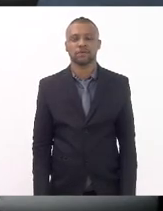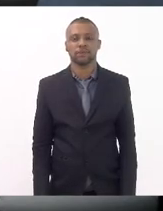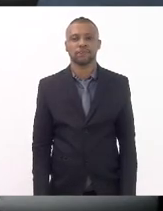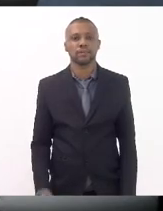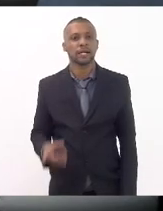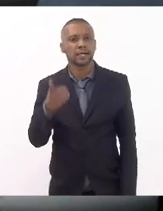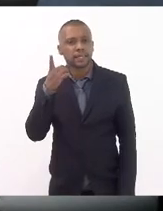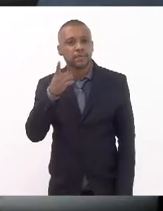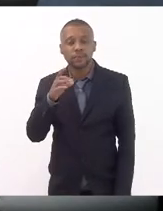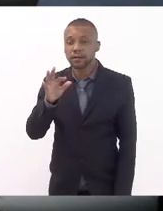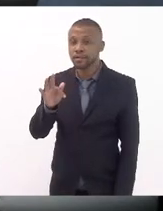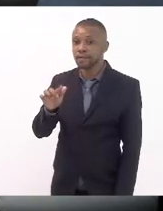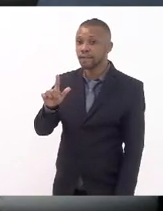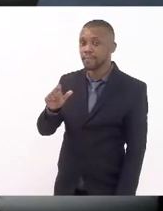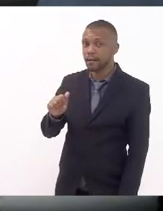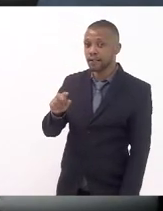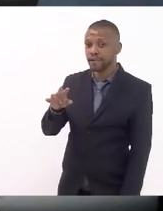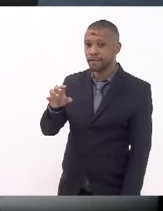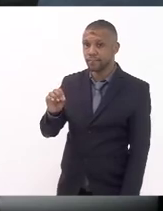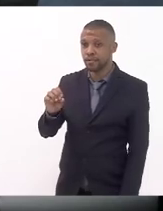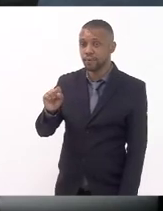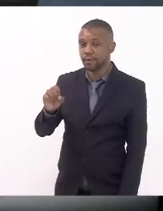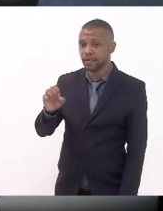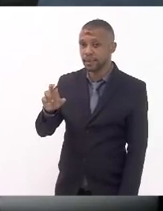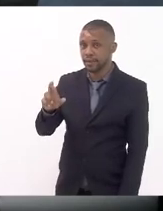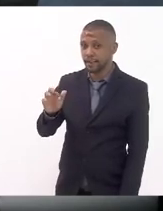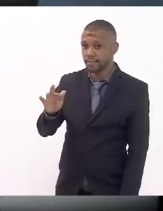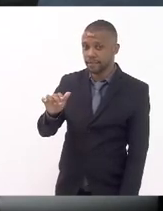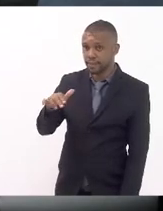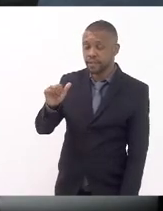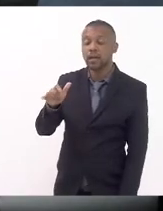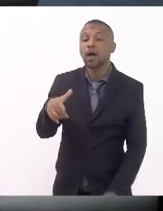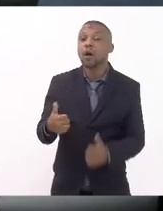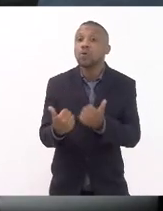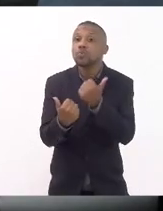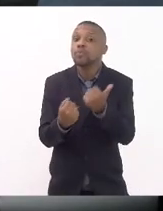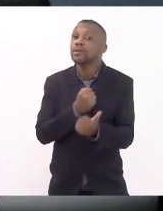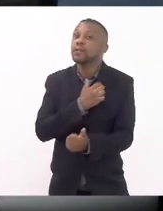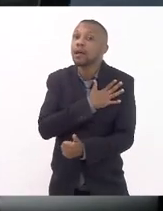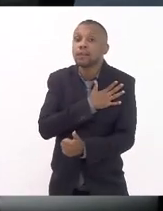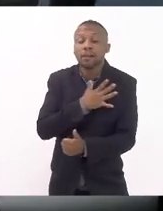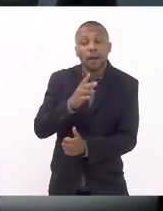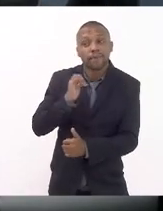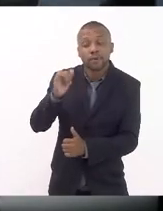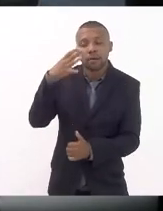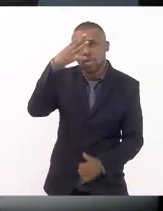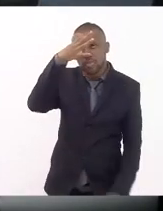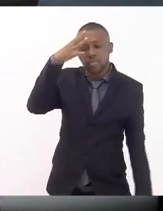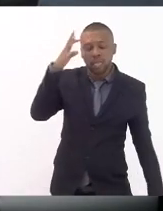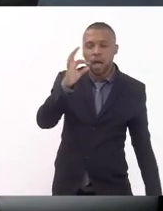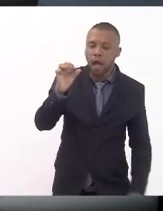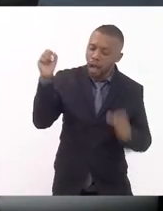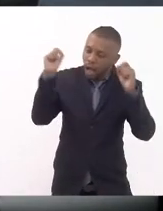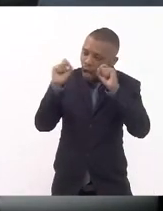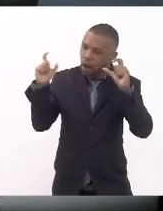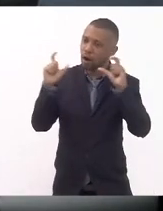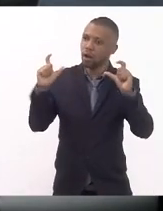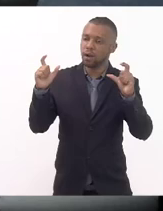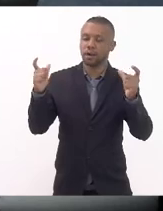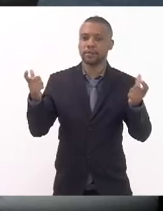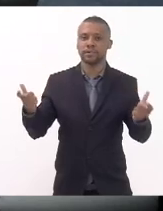Deputado Flávio Serafini. O subtenente não dorme não, hein, sub? Acorda, sub.